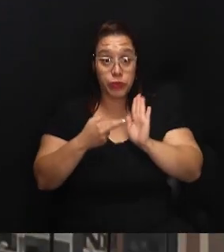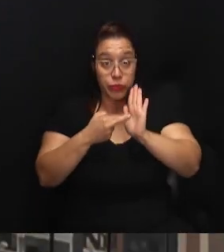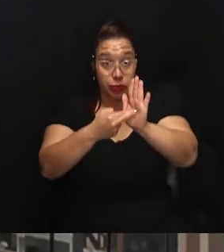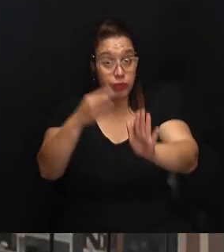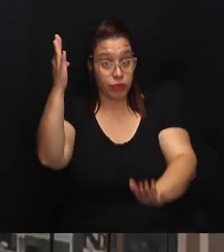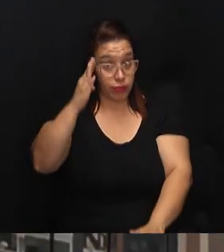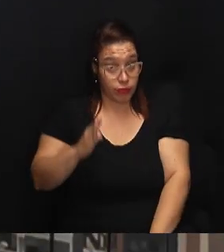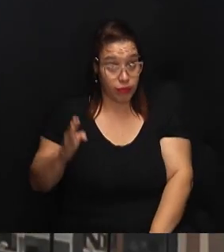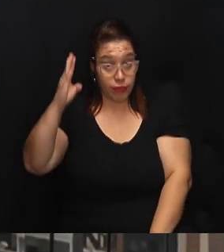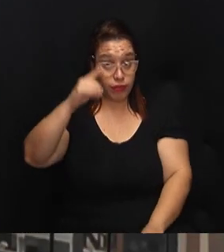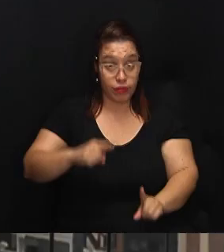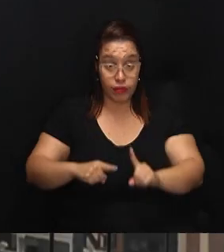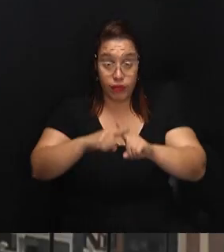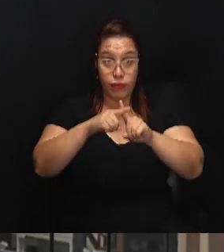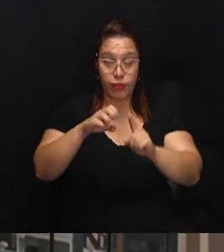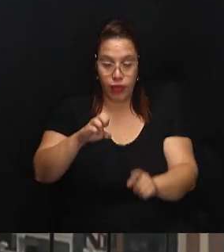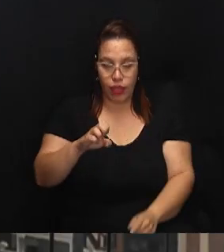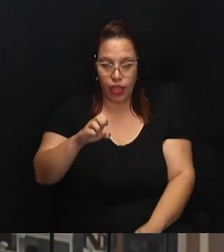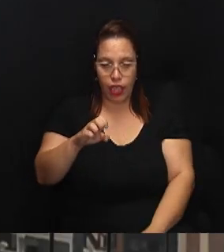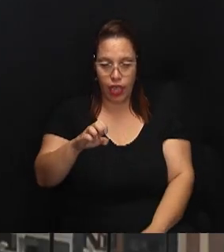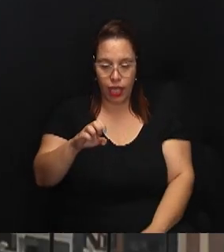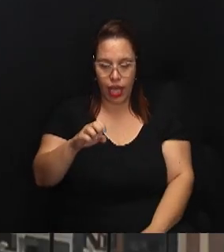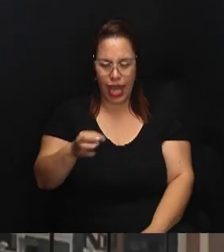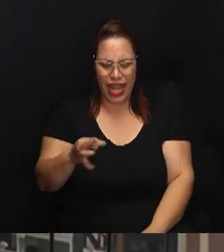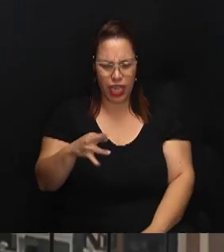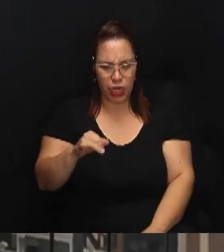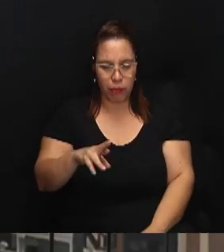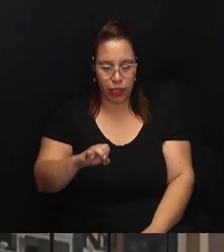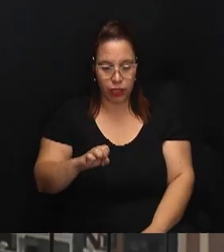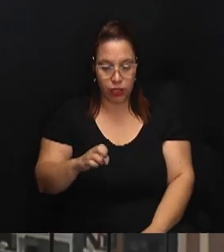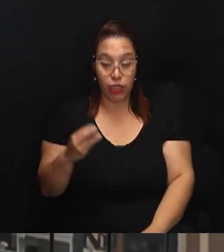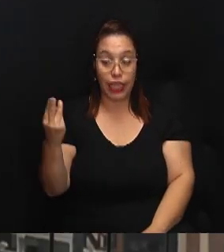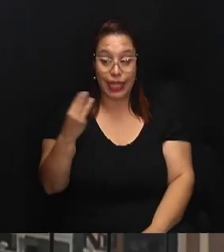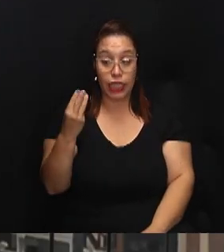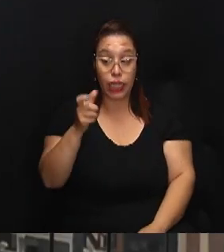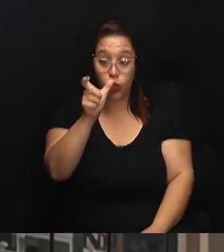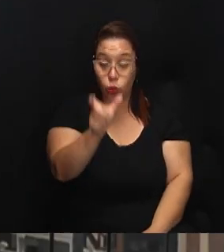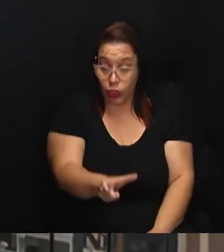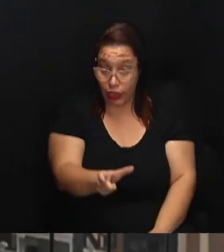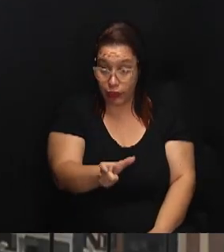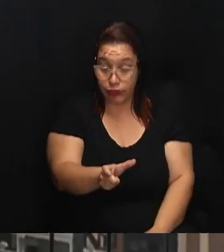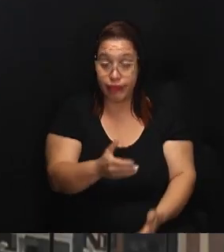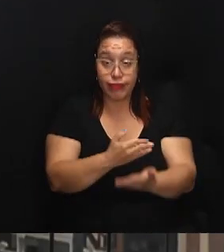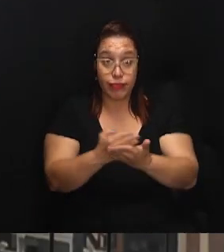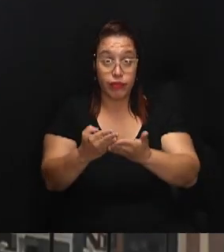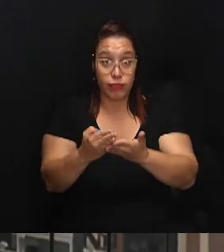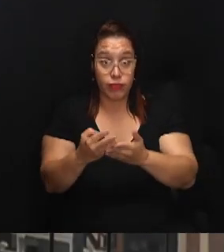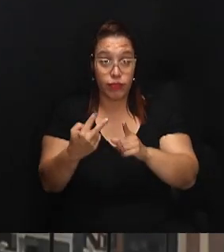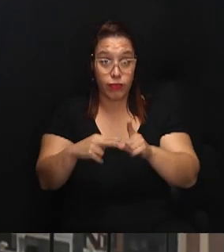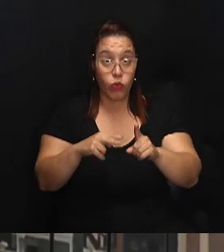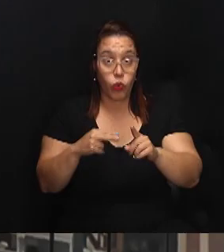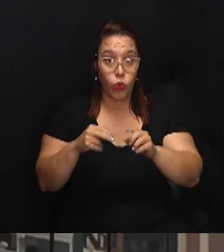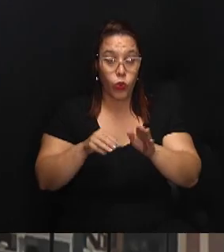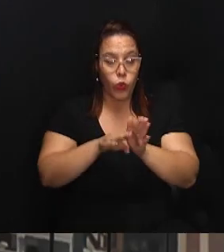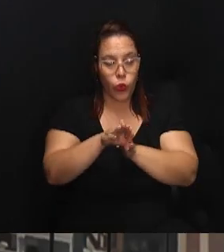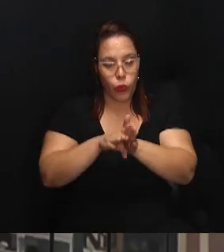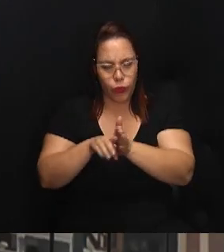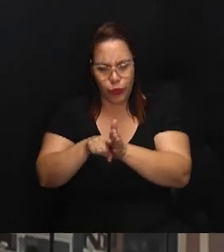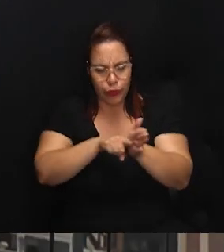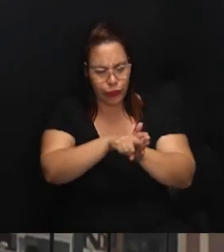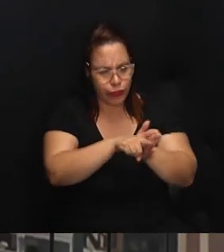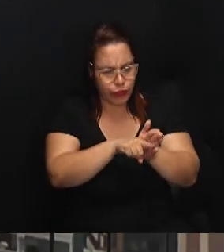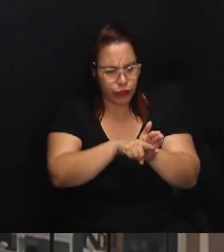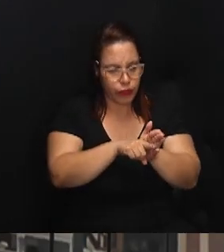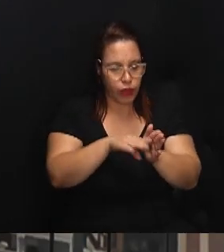A equipe que representou o Brasil na competição X-Prize Rainforest ficou em terceiro lugar. A iniciativa visa o mapeamento